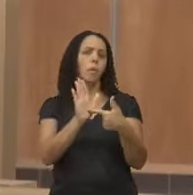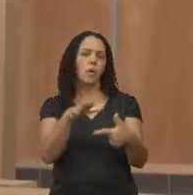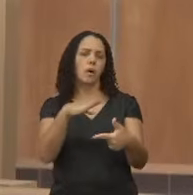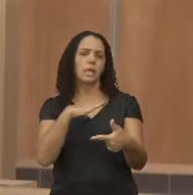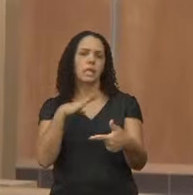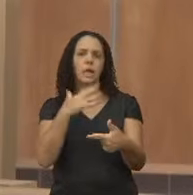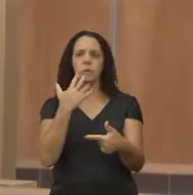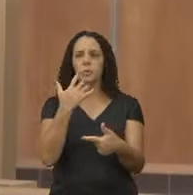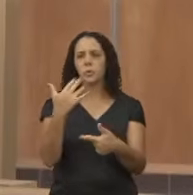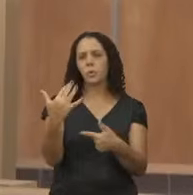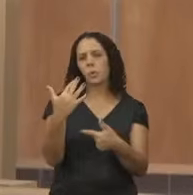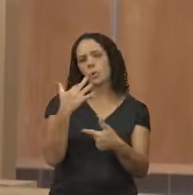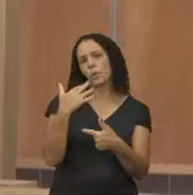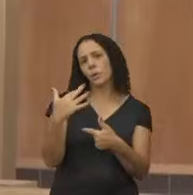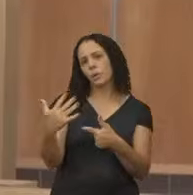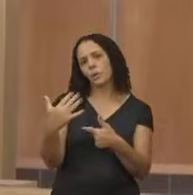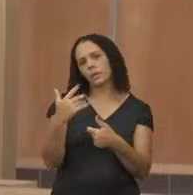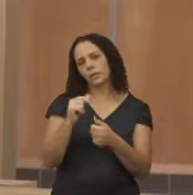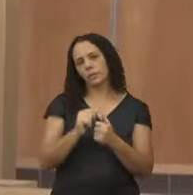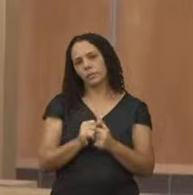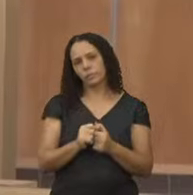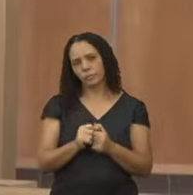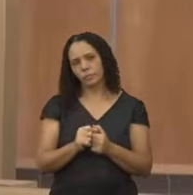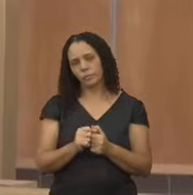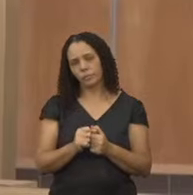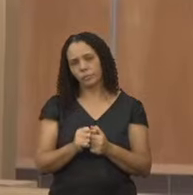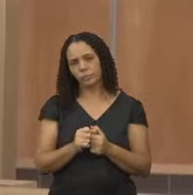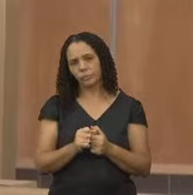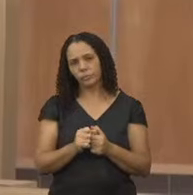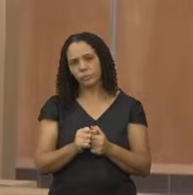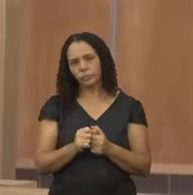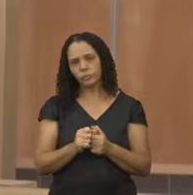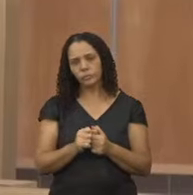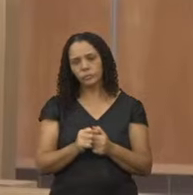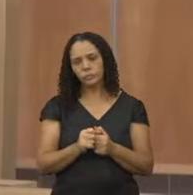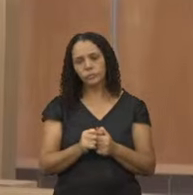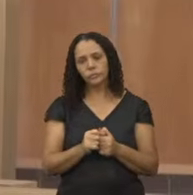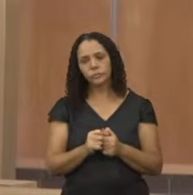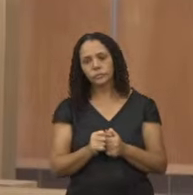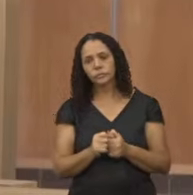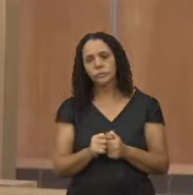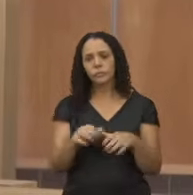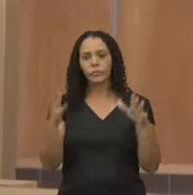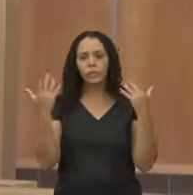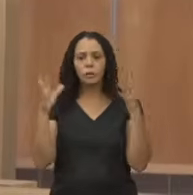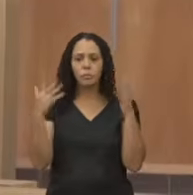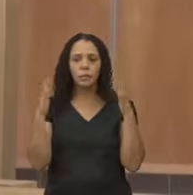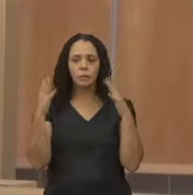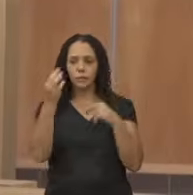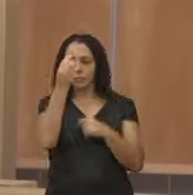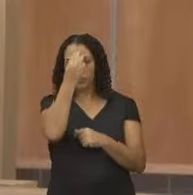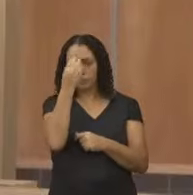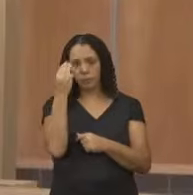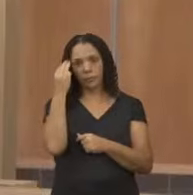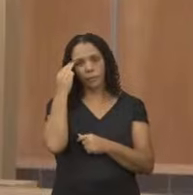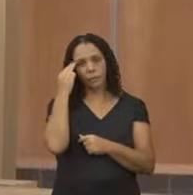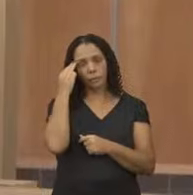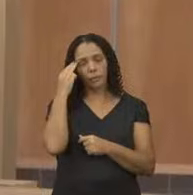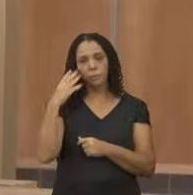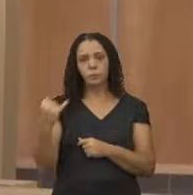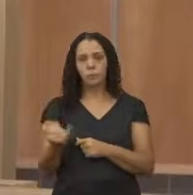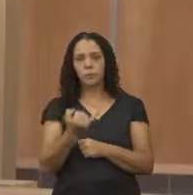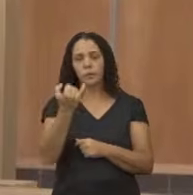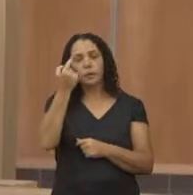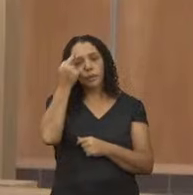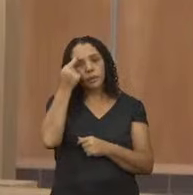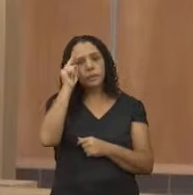que, aos poucos, vai se tornando uma selva de pedra. Parabéns, Maria Amélia, por essa importante